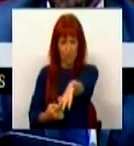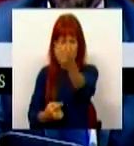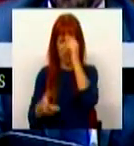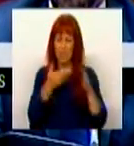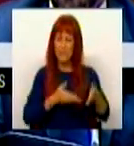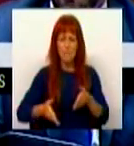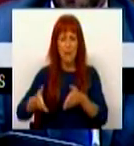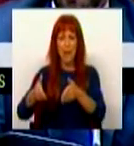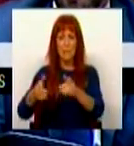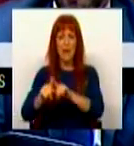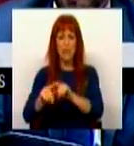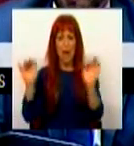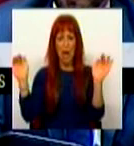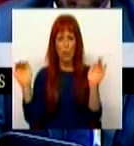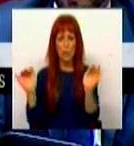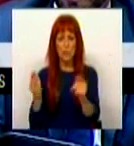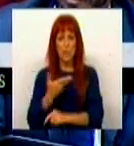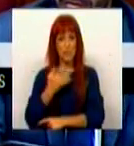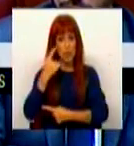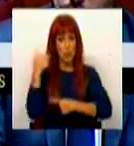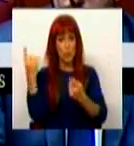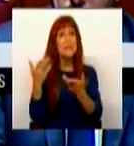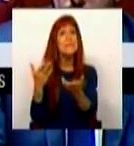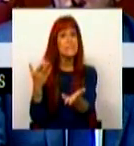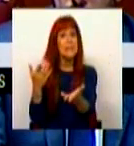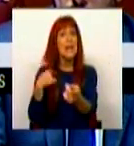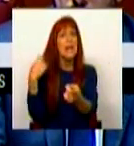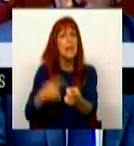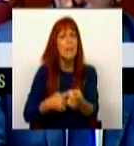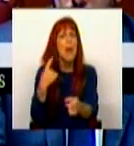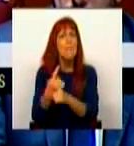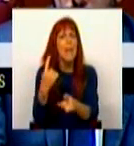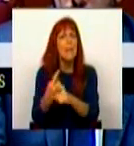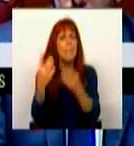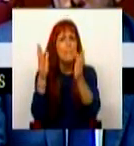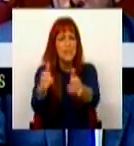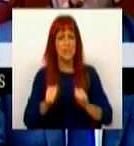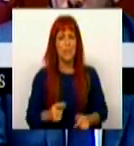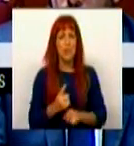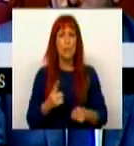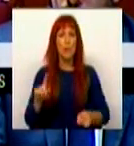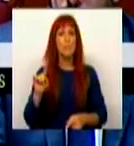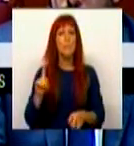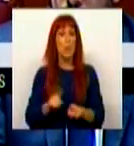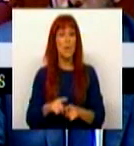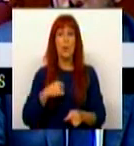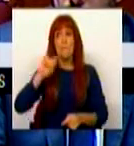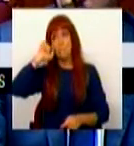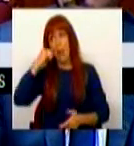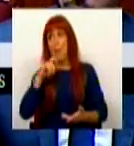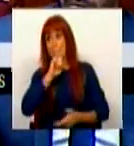uma trajetória de redução da dívida pública. E sim, temos que a manter. Porque senão pomos em